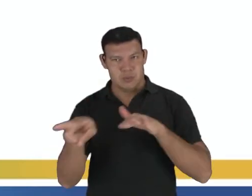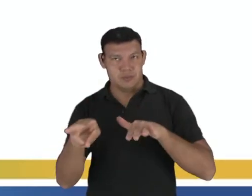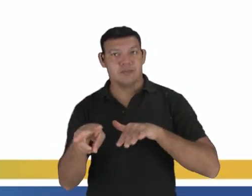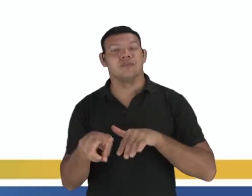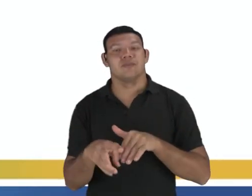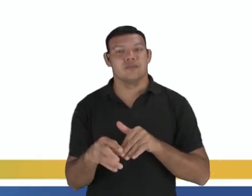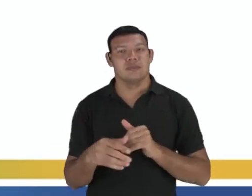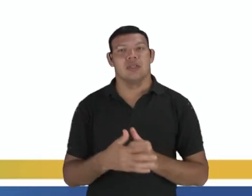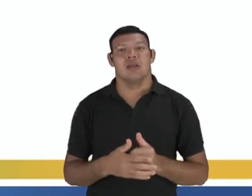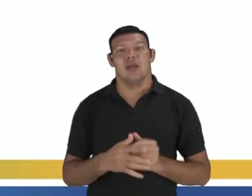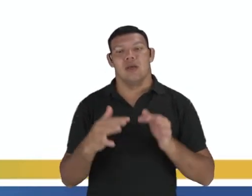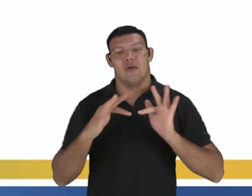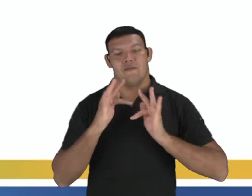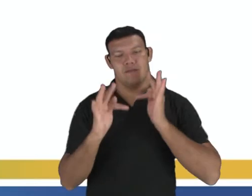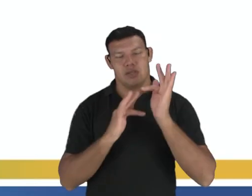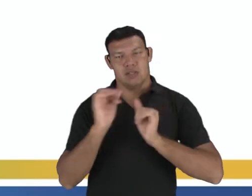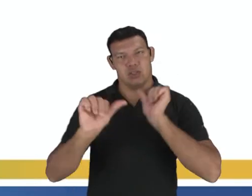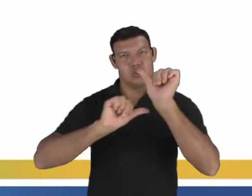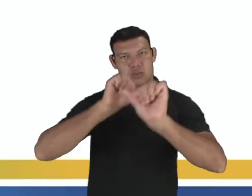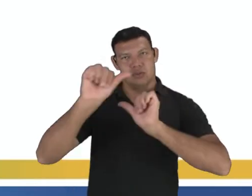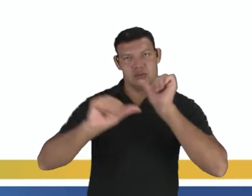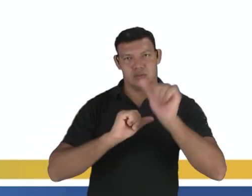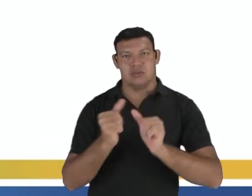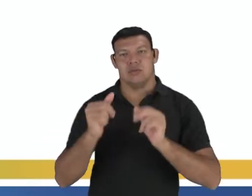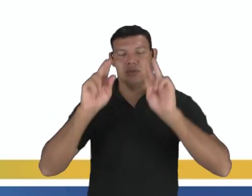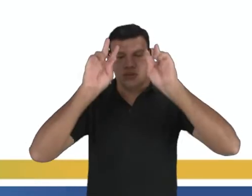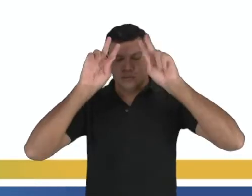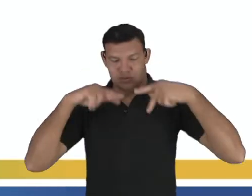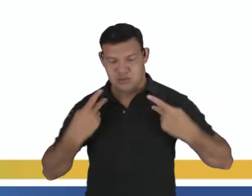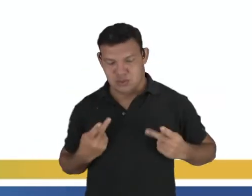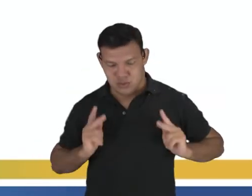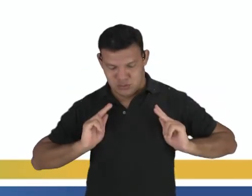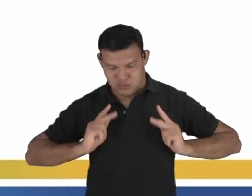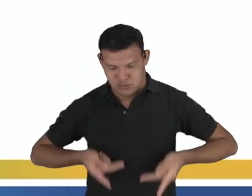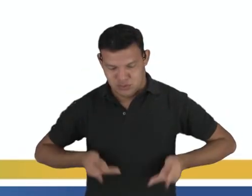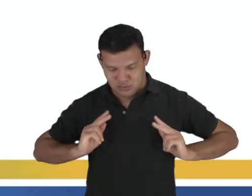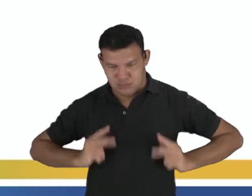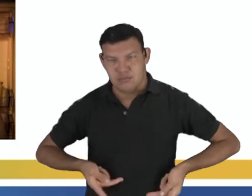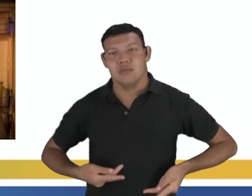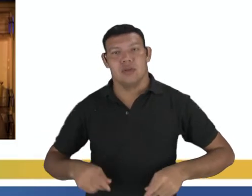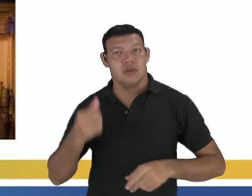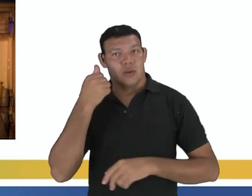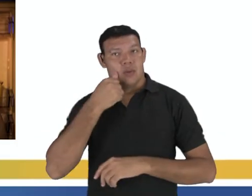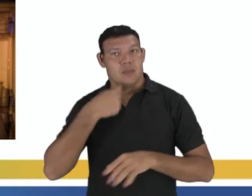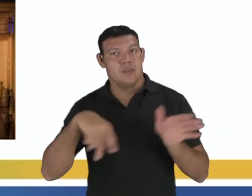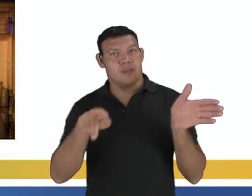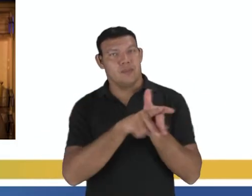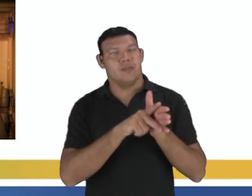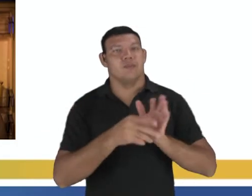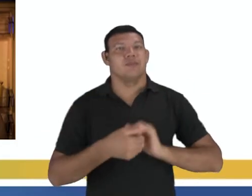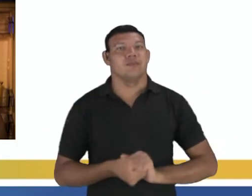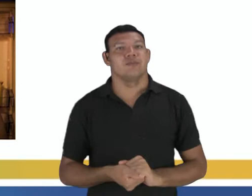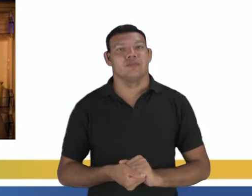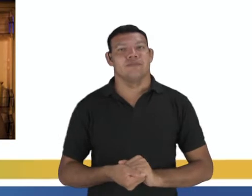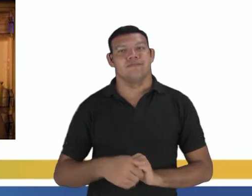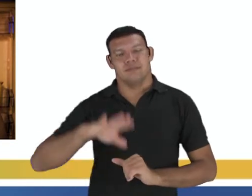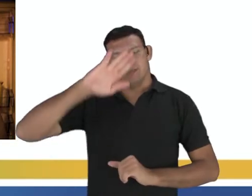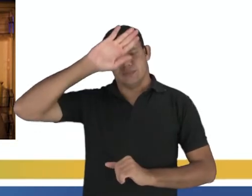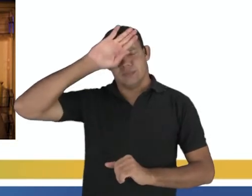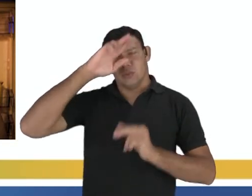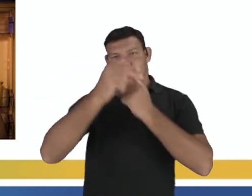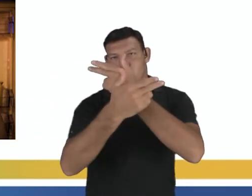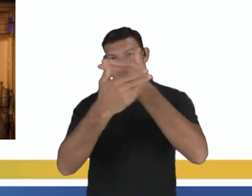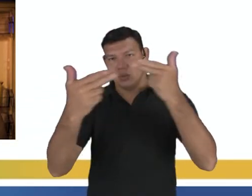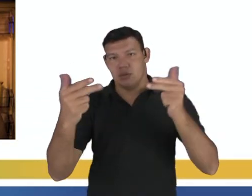ocorrem modificações físicas hormonais e psicológicas na mulher tá os sintomas da